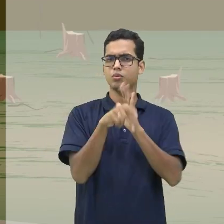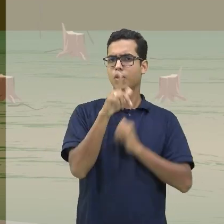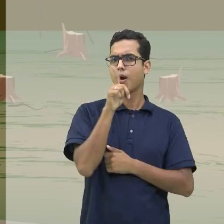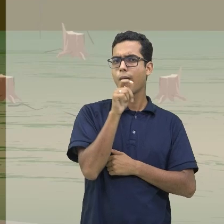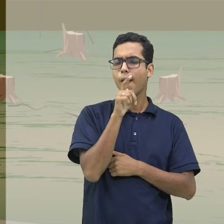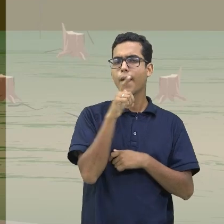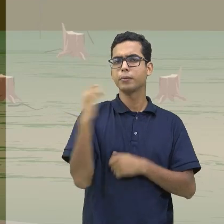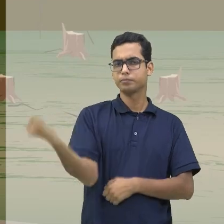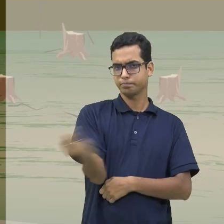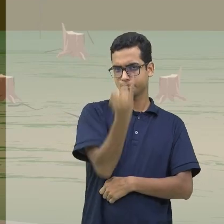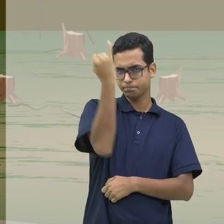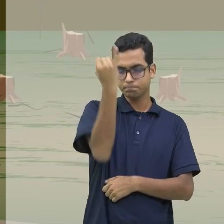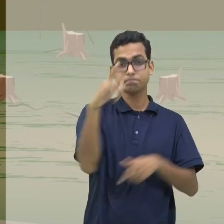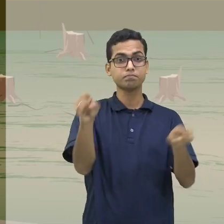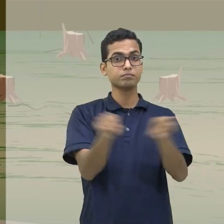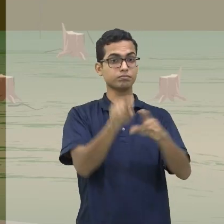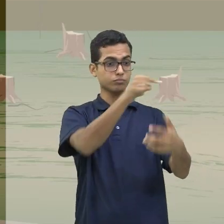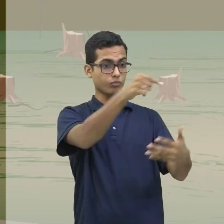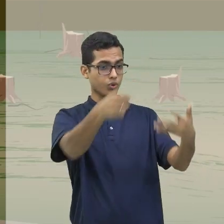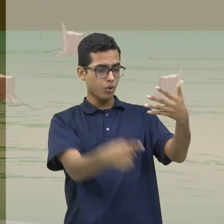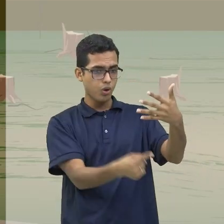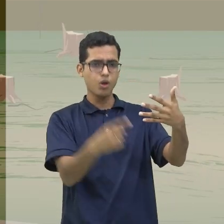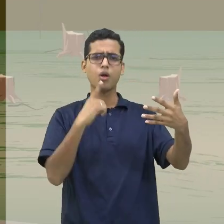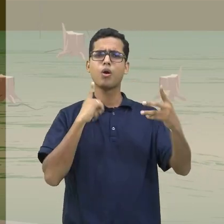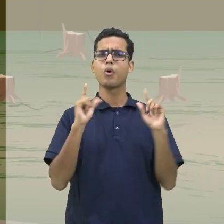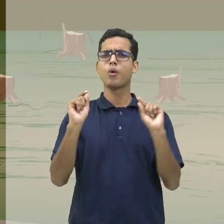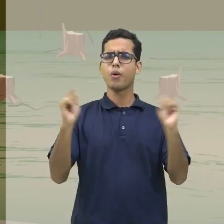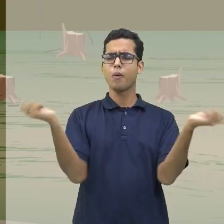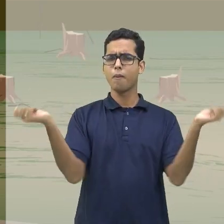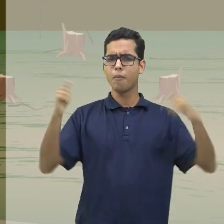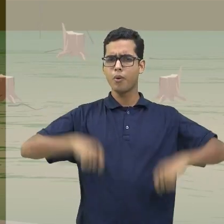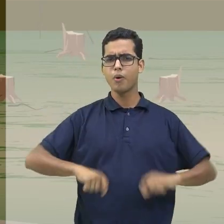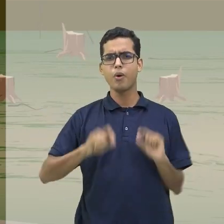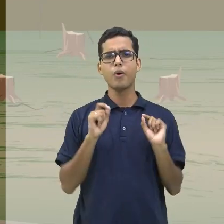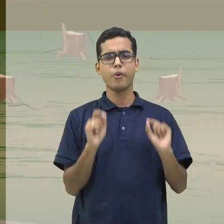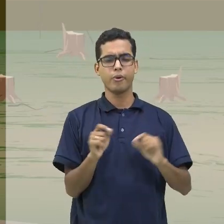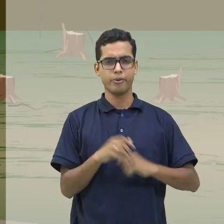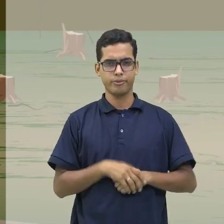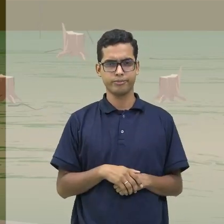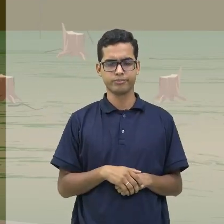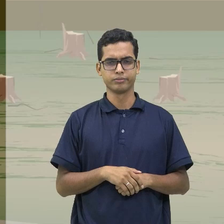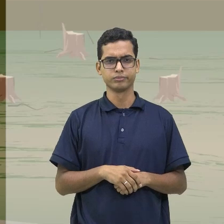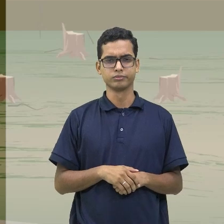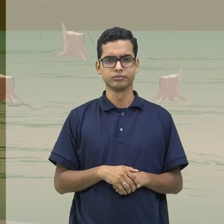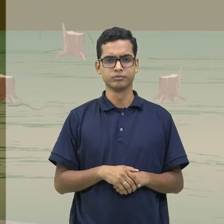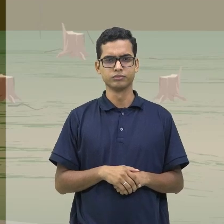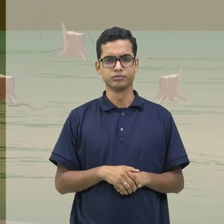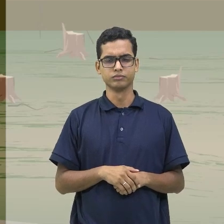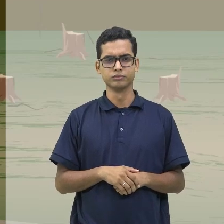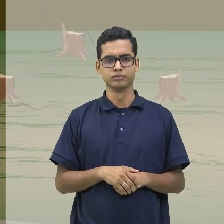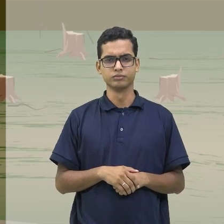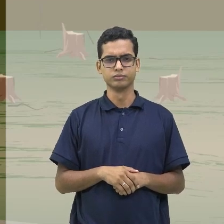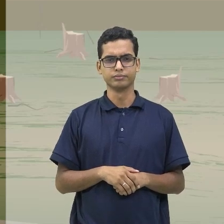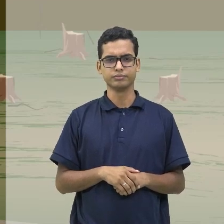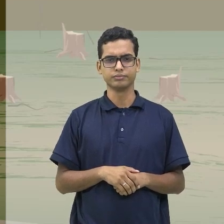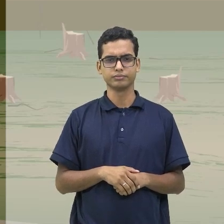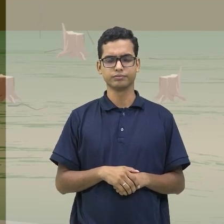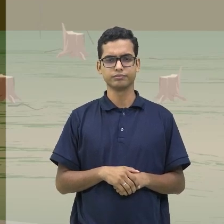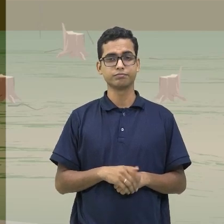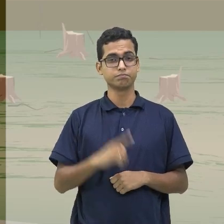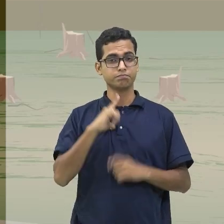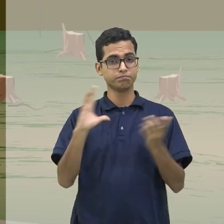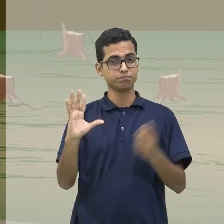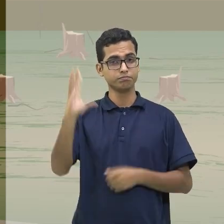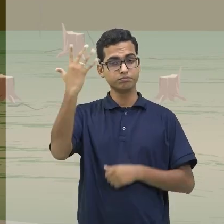outros fatores que podem ocasionar, que vão ser levados de acordo com essa devastação,